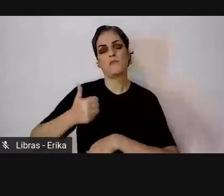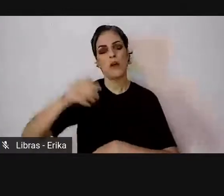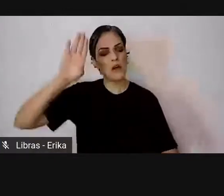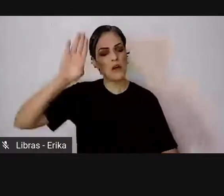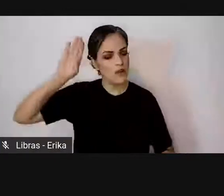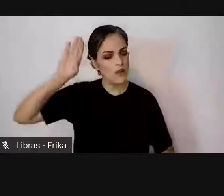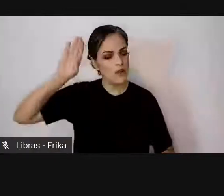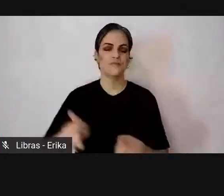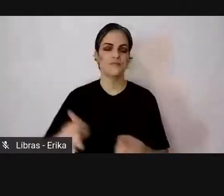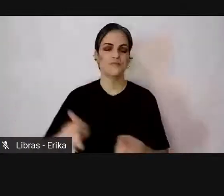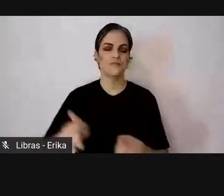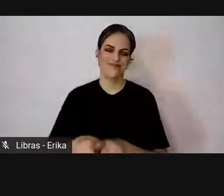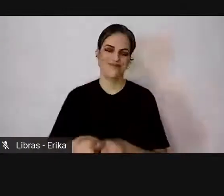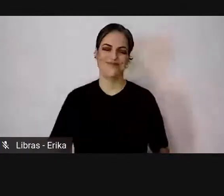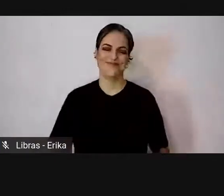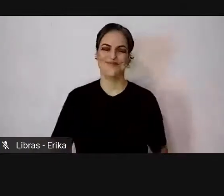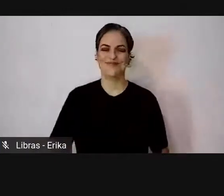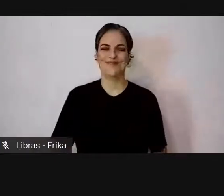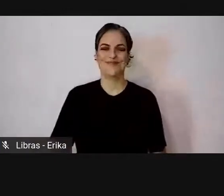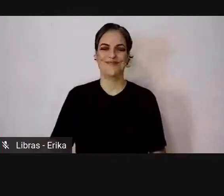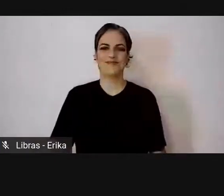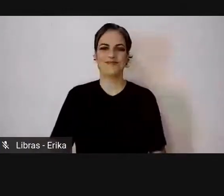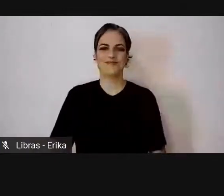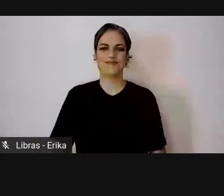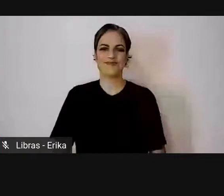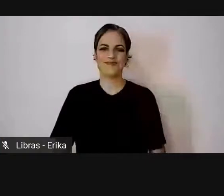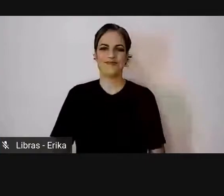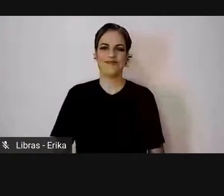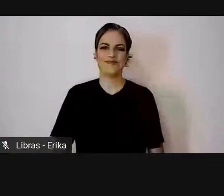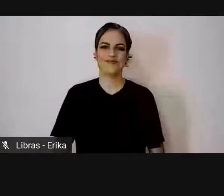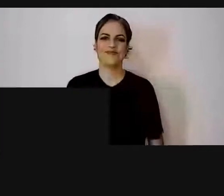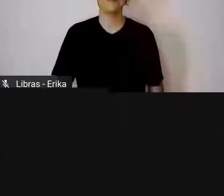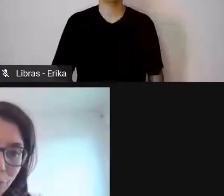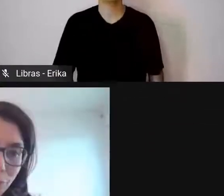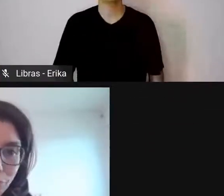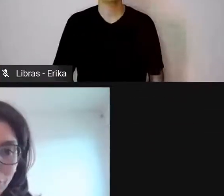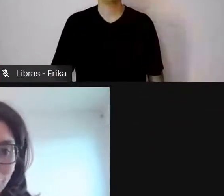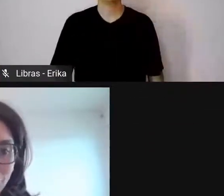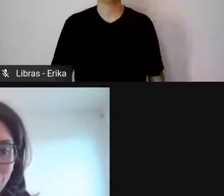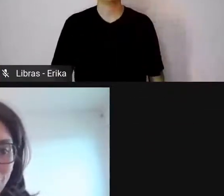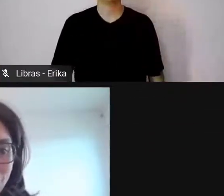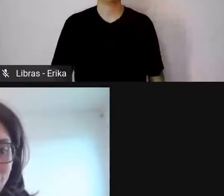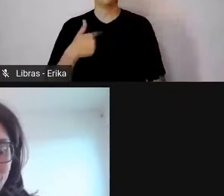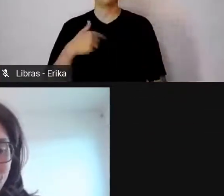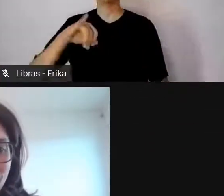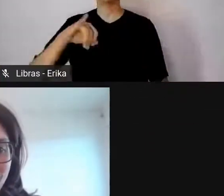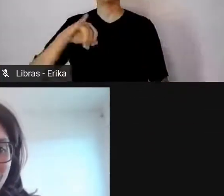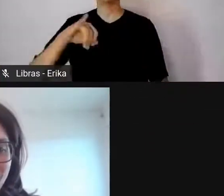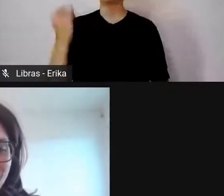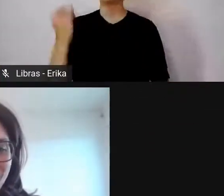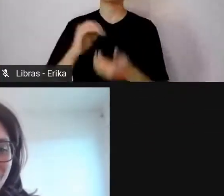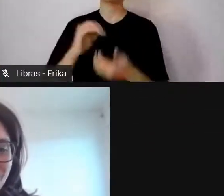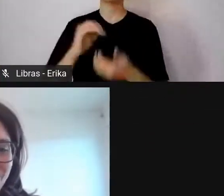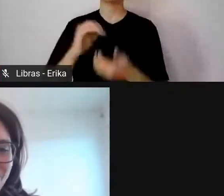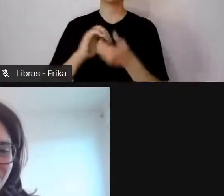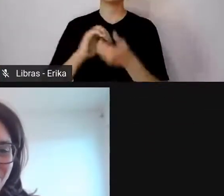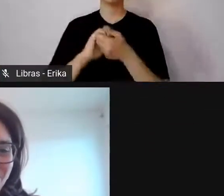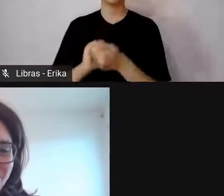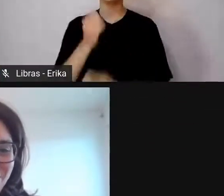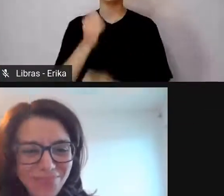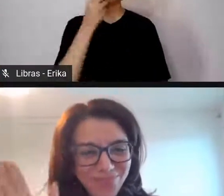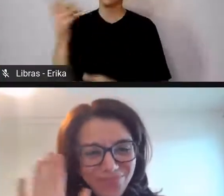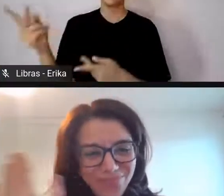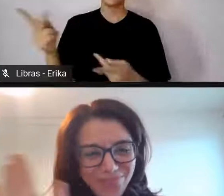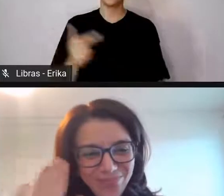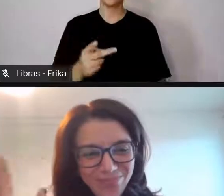um bom dia e as boas-vindas aos nossos 3 convidados de hoje, que são a Candice,